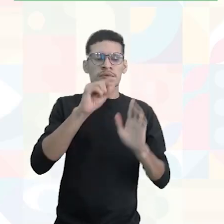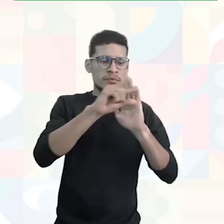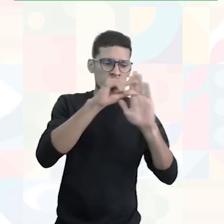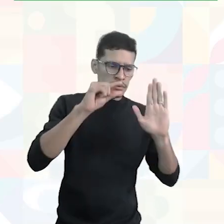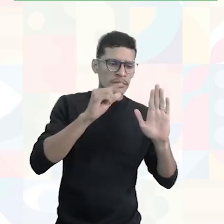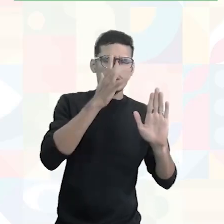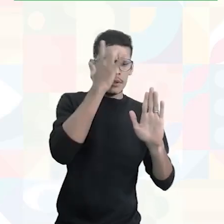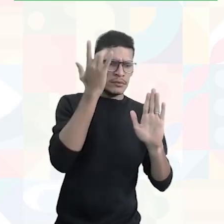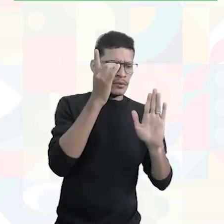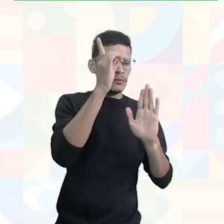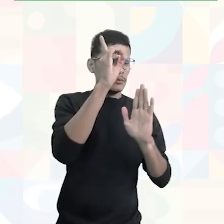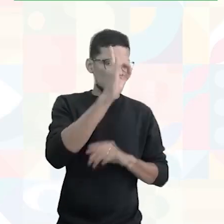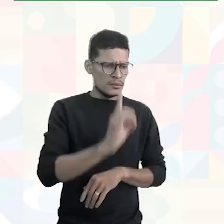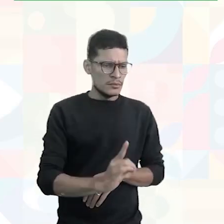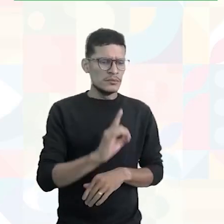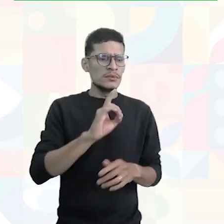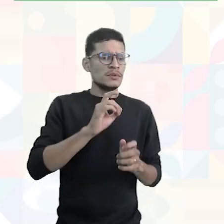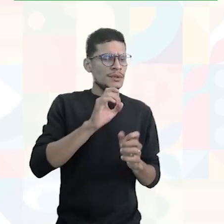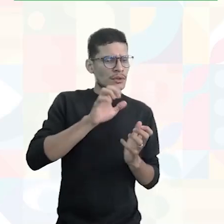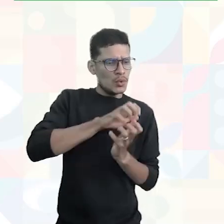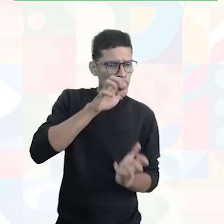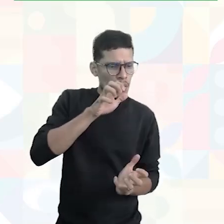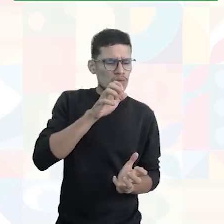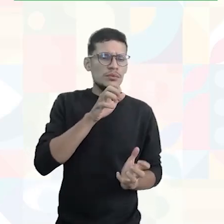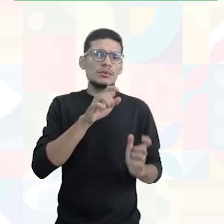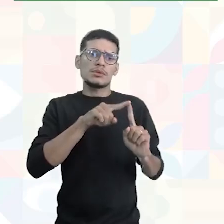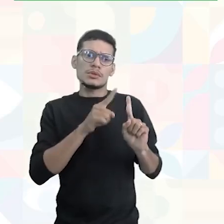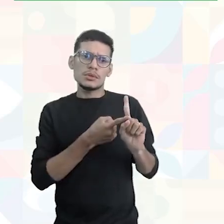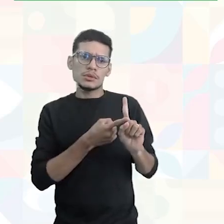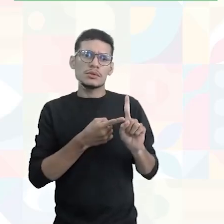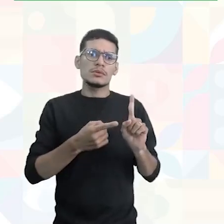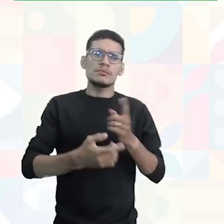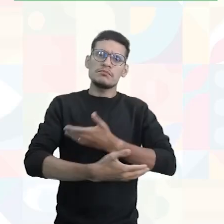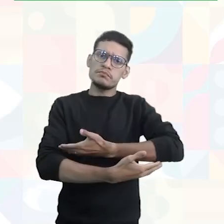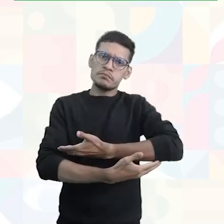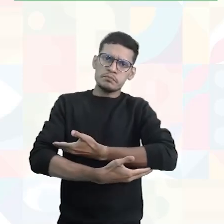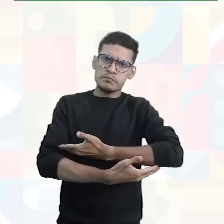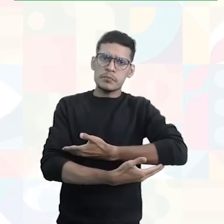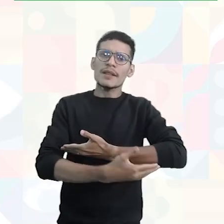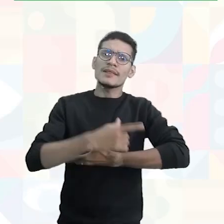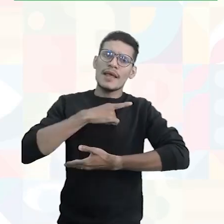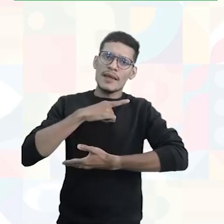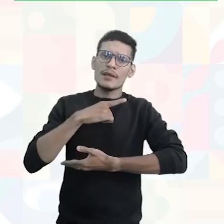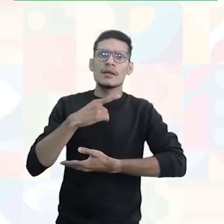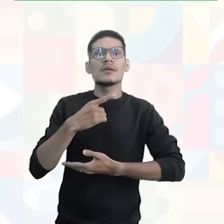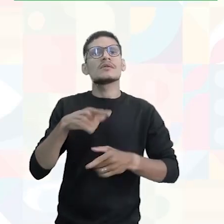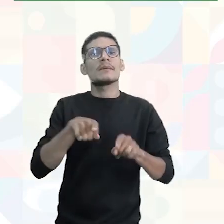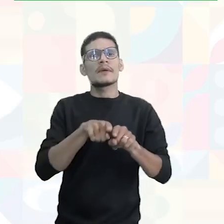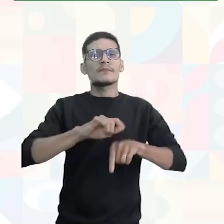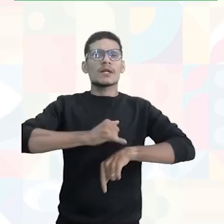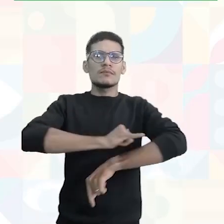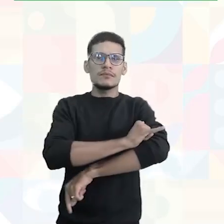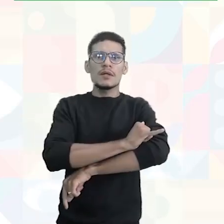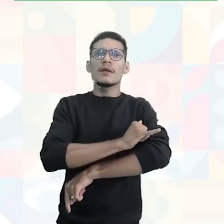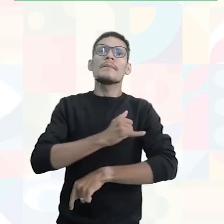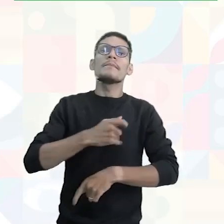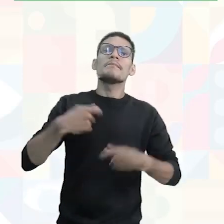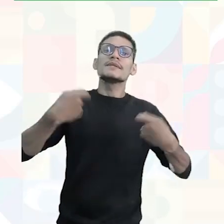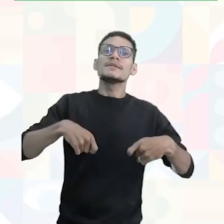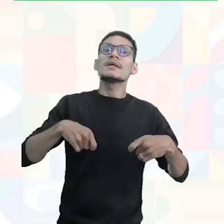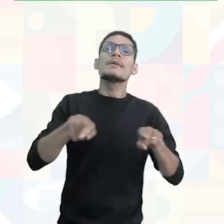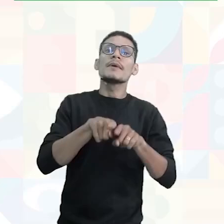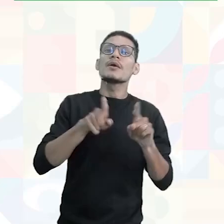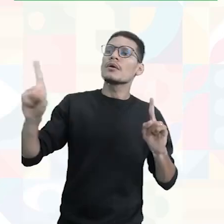com deficiência, aos idosos, às gestantes, às lactantes, às pessoas com criança de colo e aos obesos, a presença de um